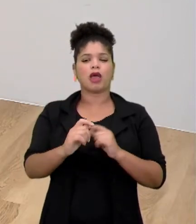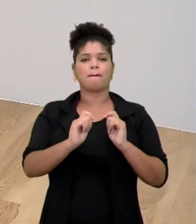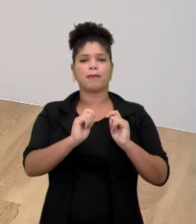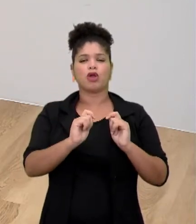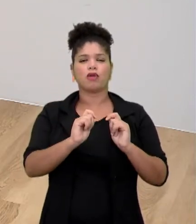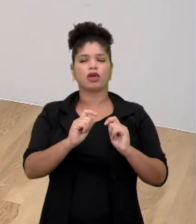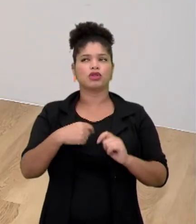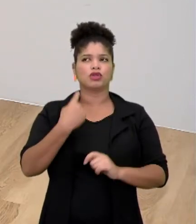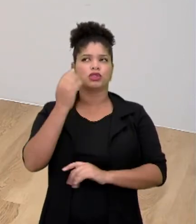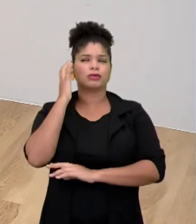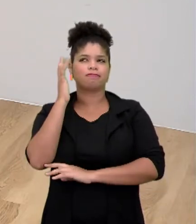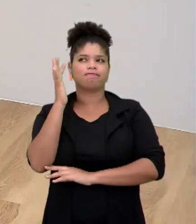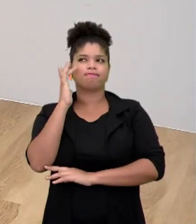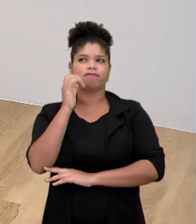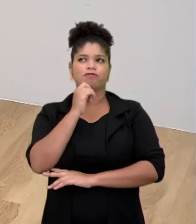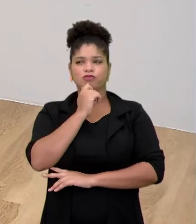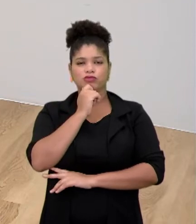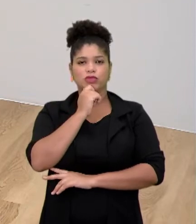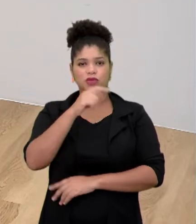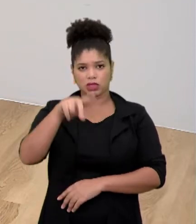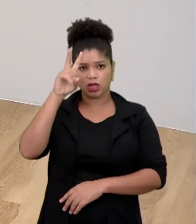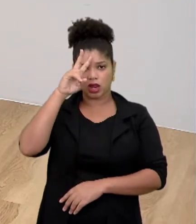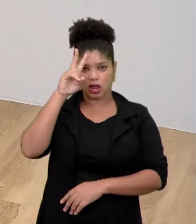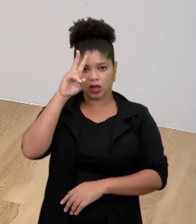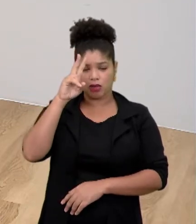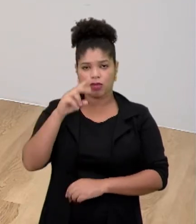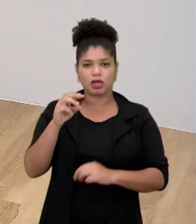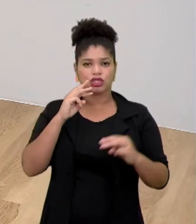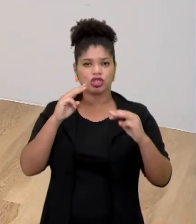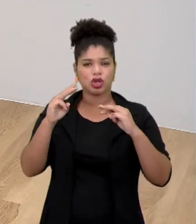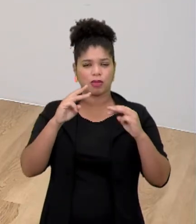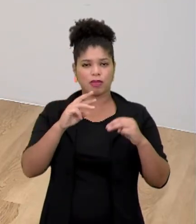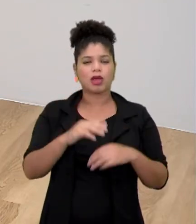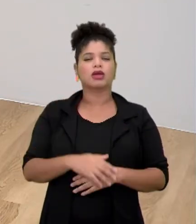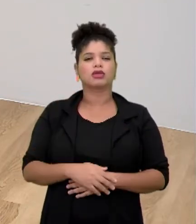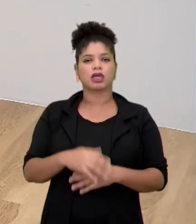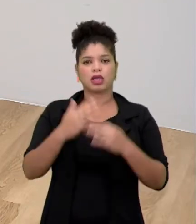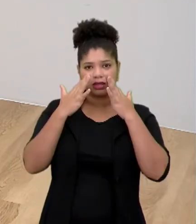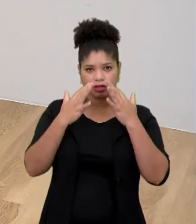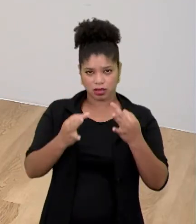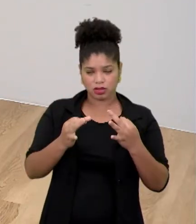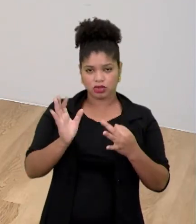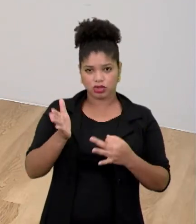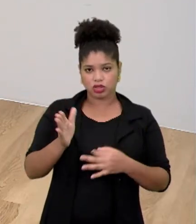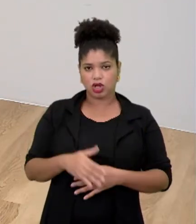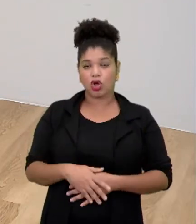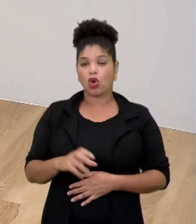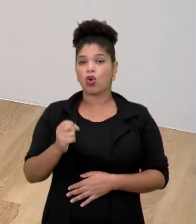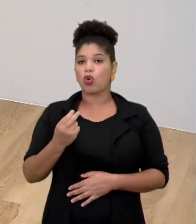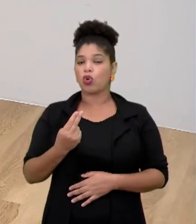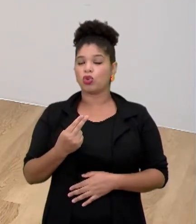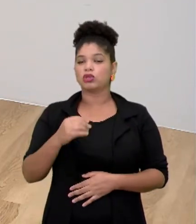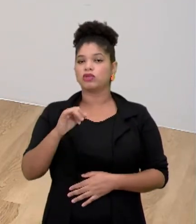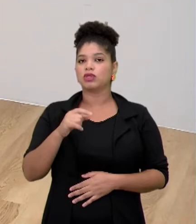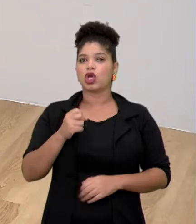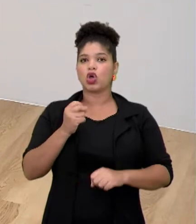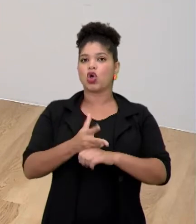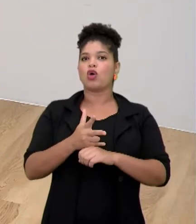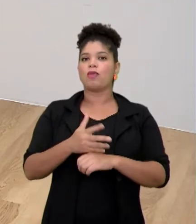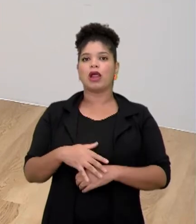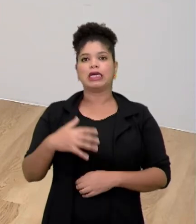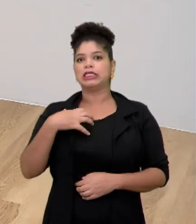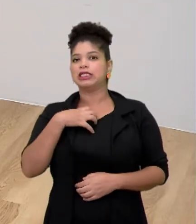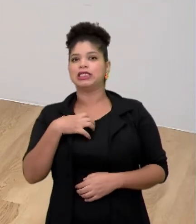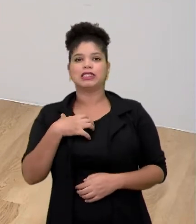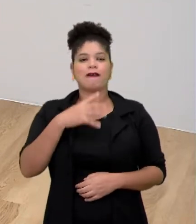já e lembra de alguma propaganda que te chamou muito atenção, se você já comprou por impulso, isso é legal vocês estarem